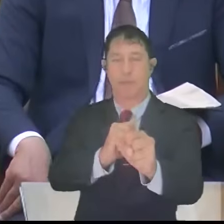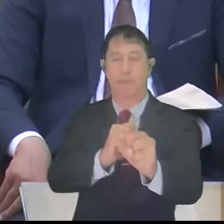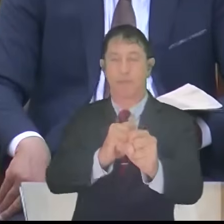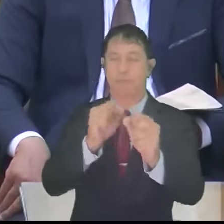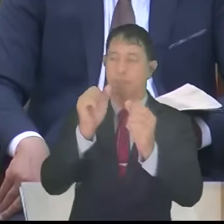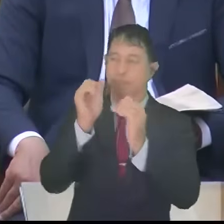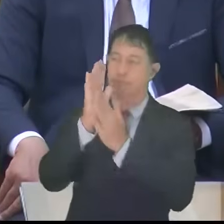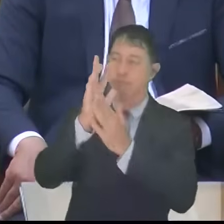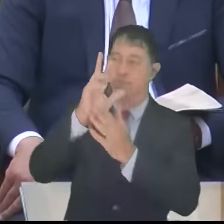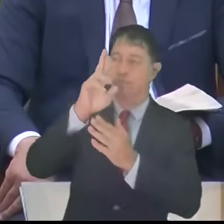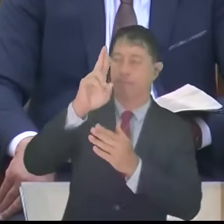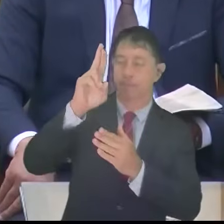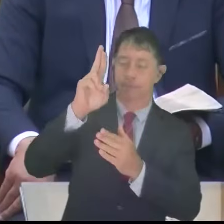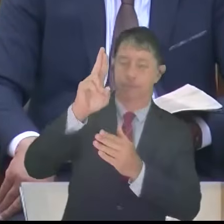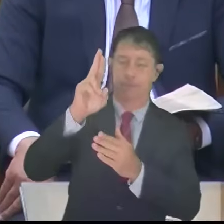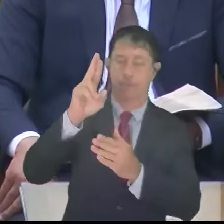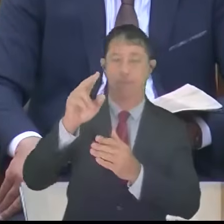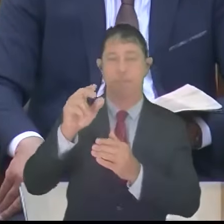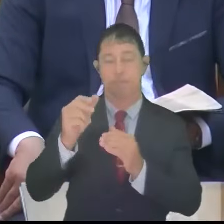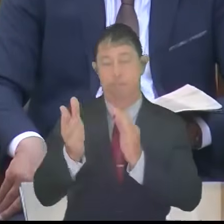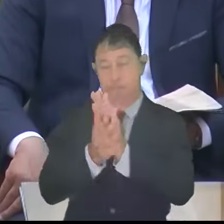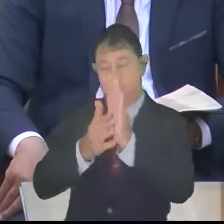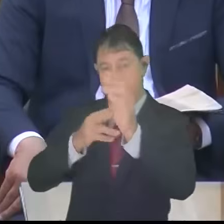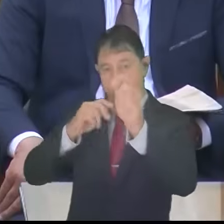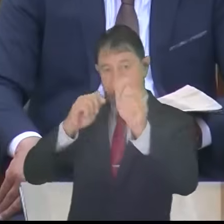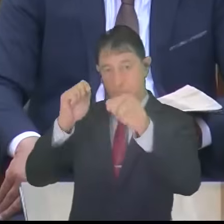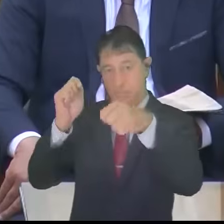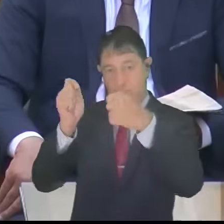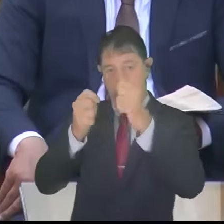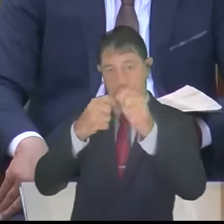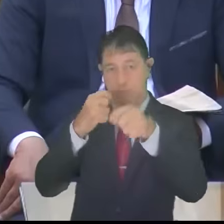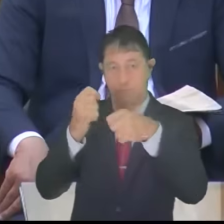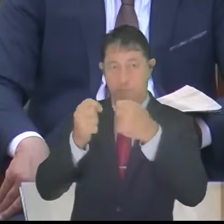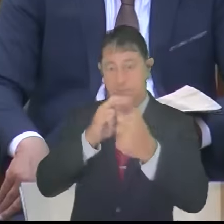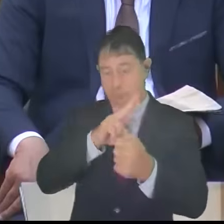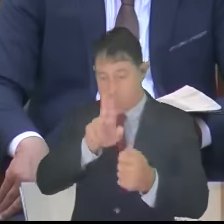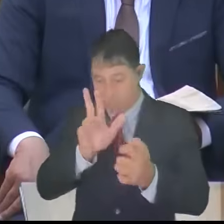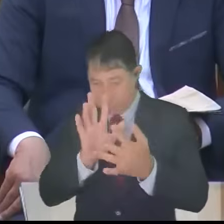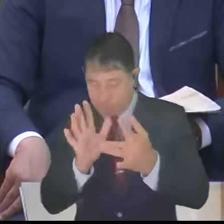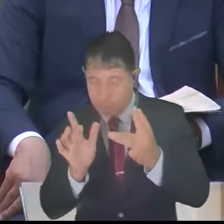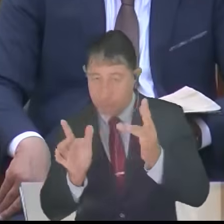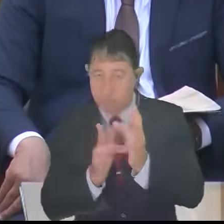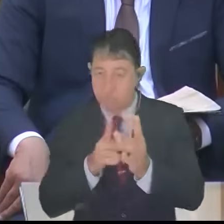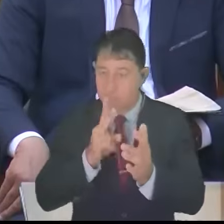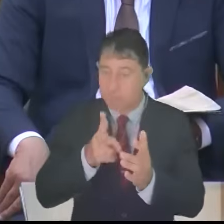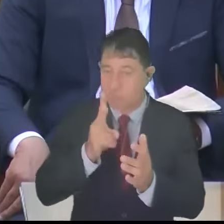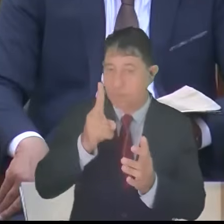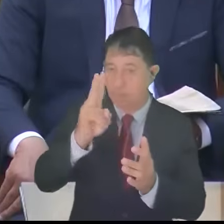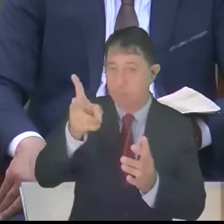Louvado seja Deus. Aleluia, bendito seja o nome do Senhor para sempre e